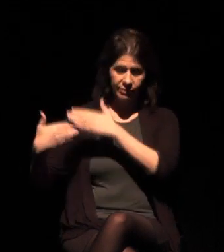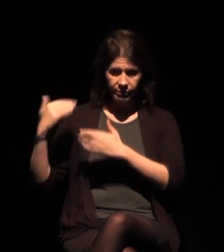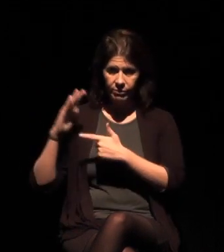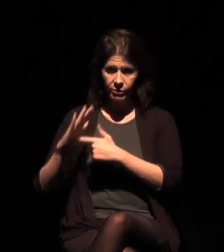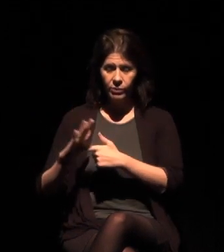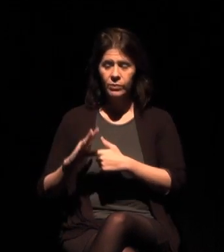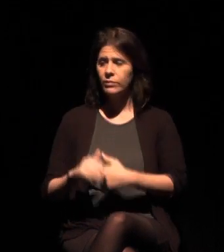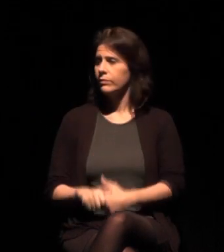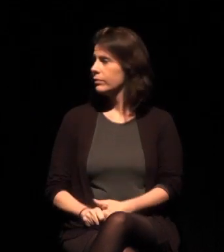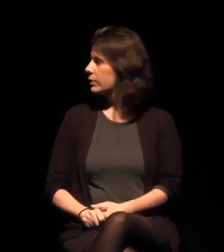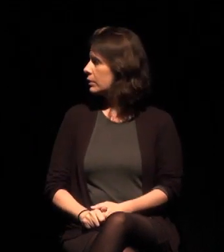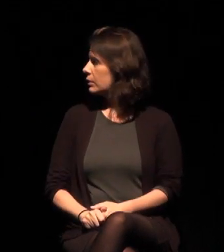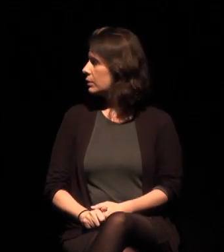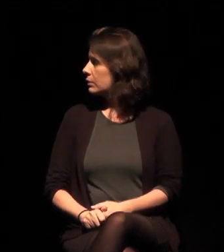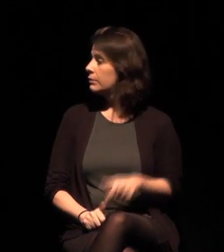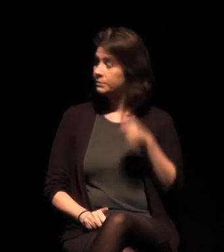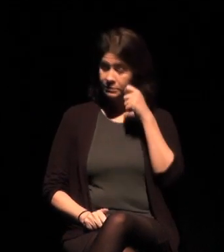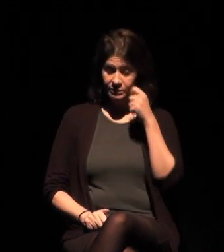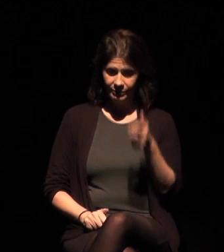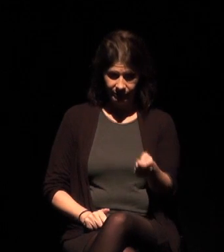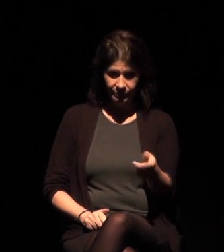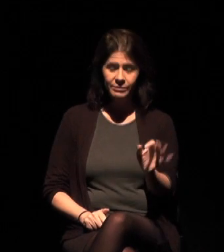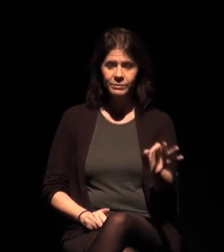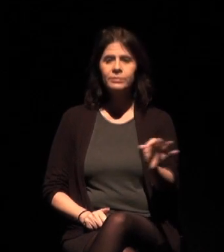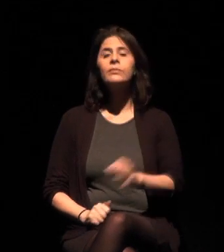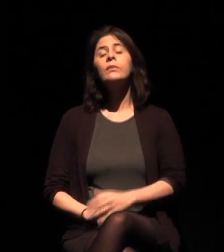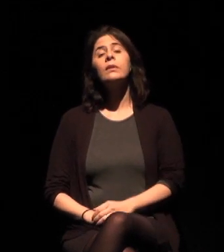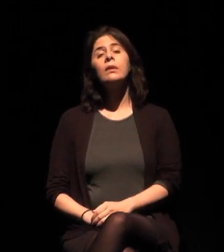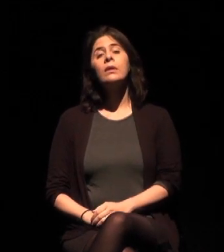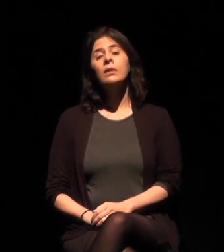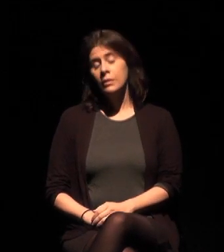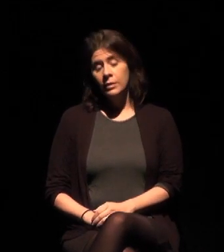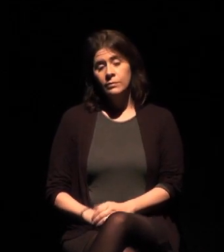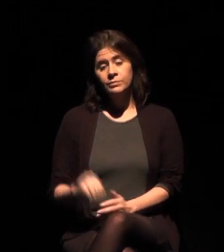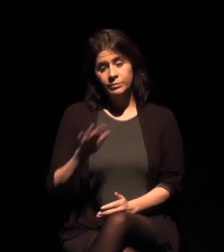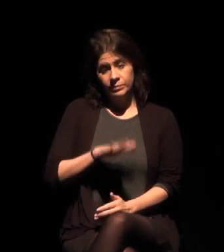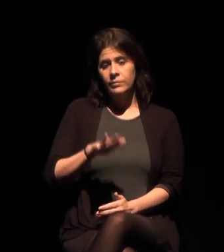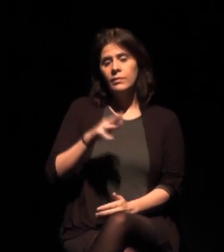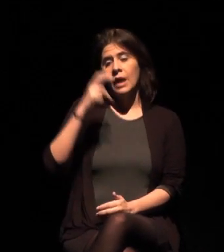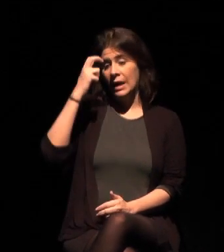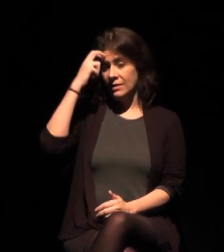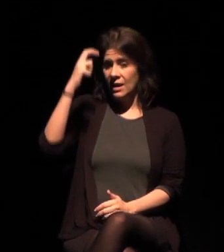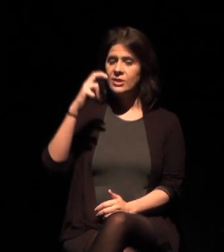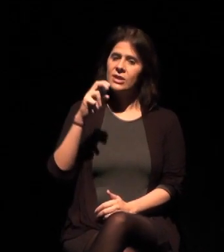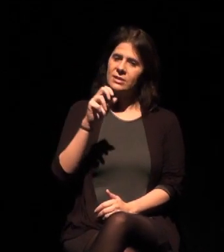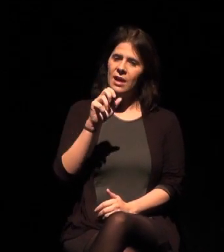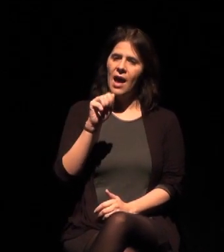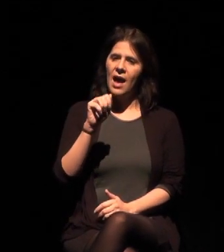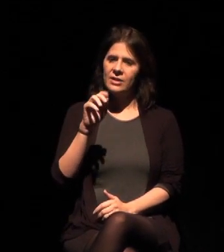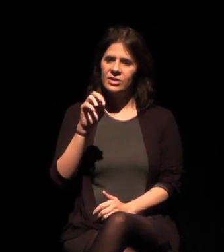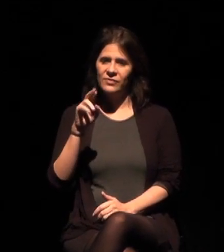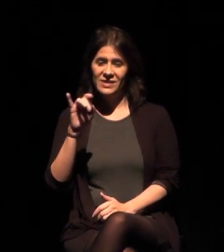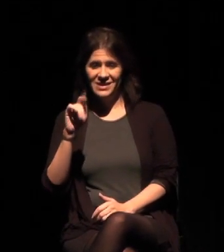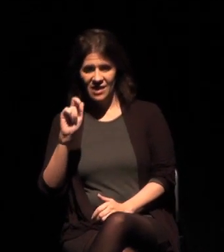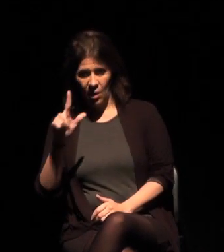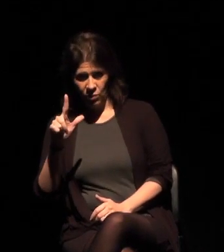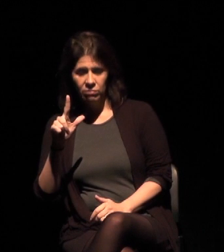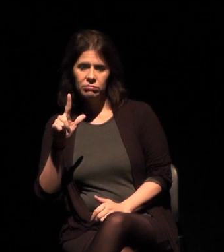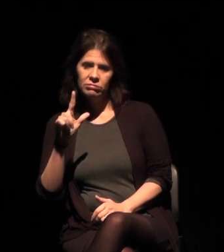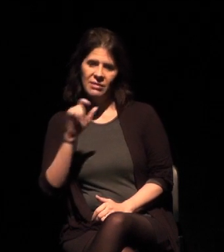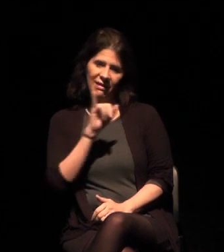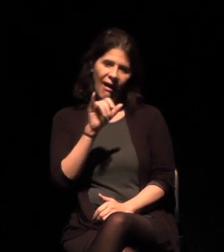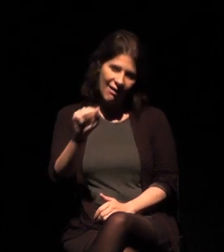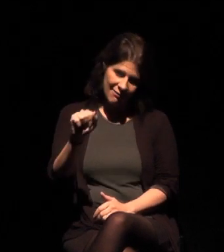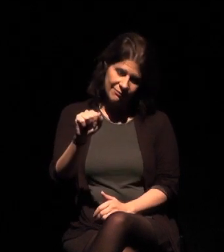se eu conseguir fazer é o seguinte que aí há que a gente tem hoje aplicada não é uma